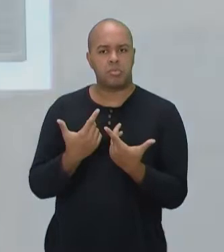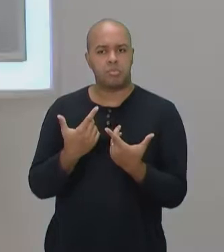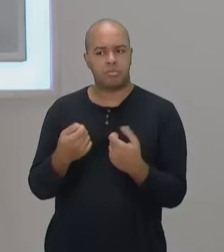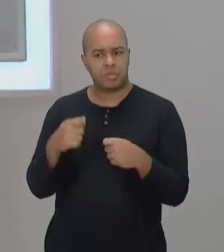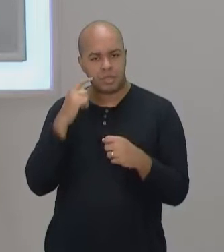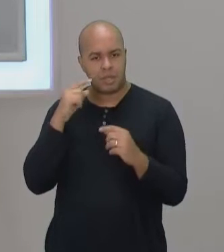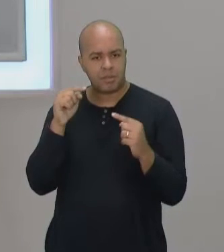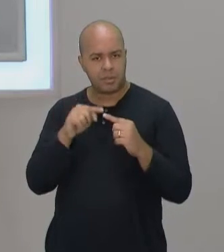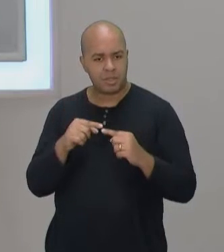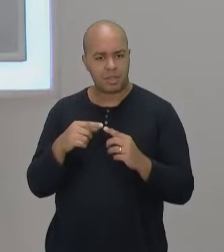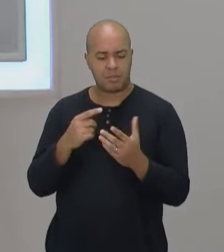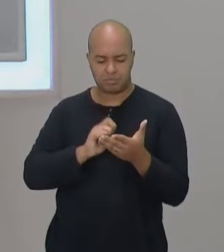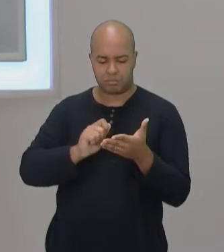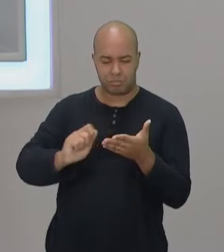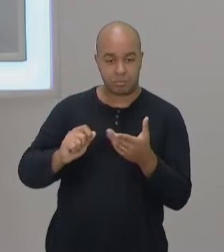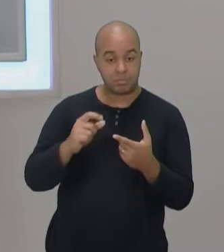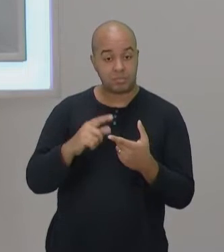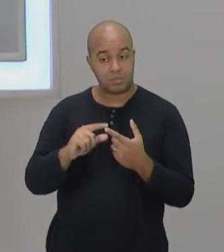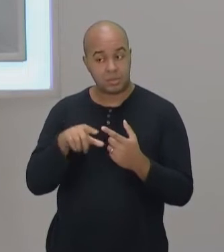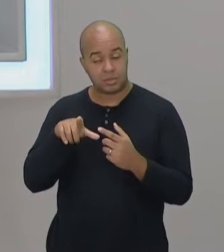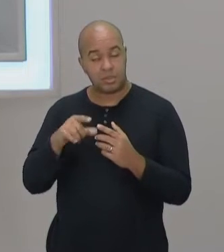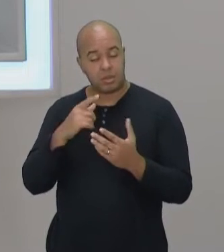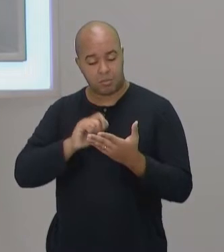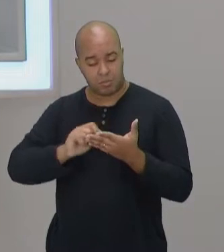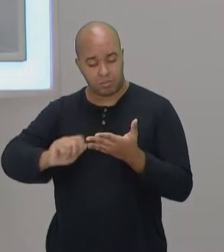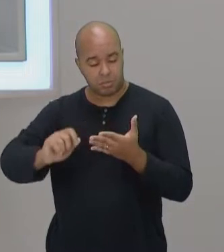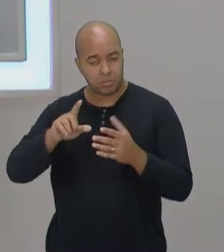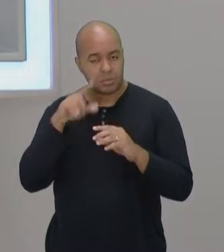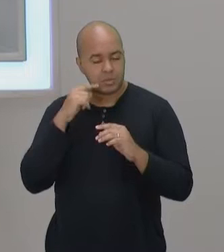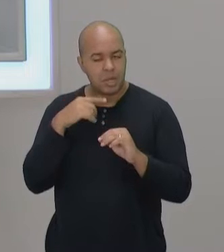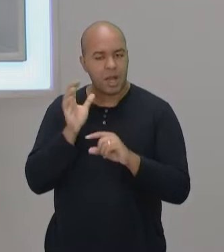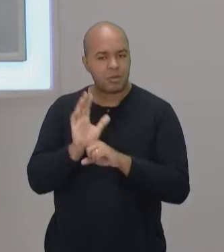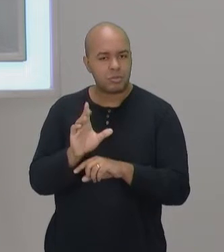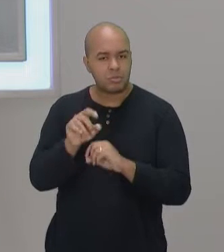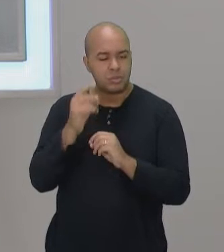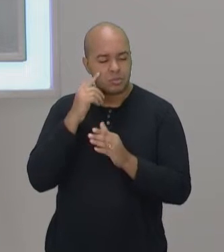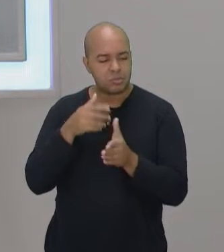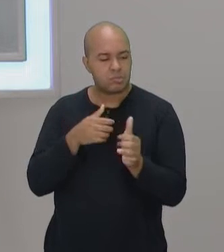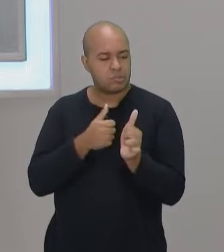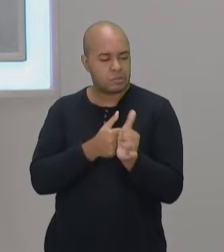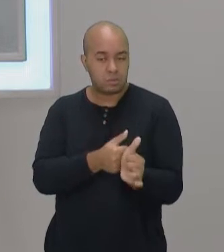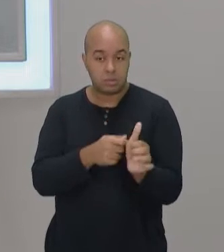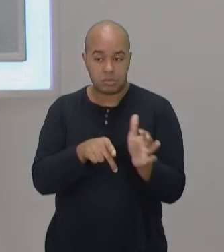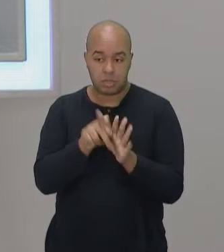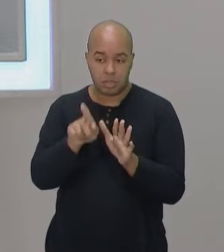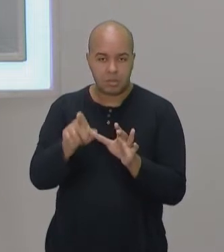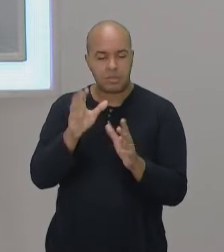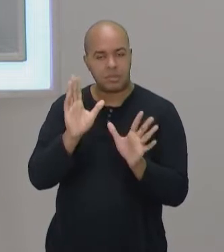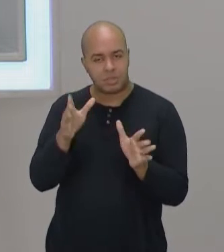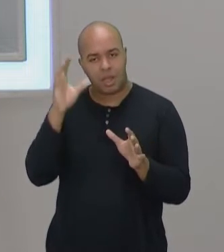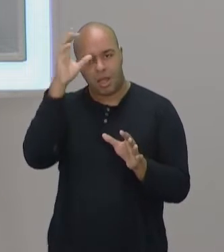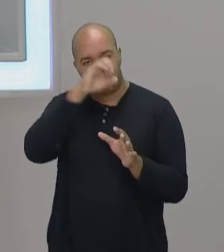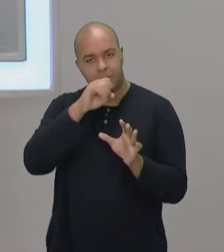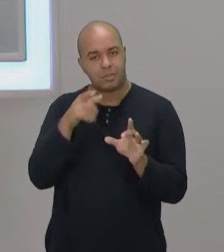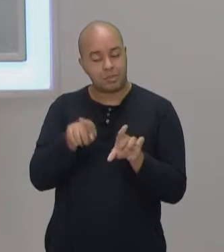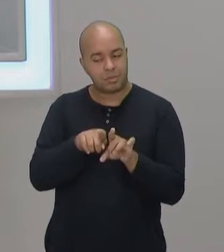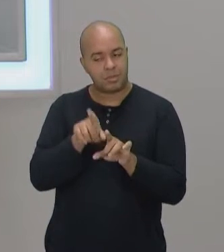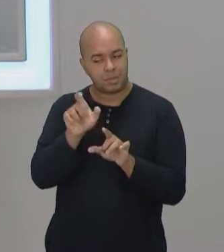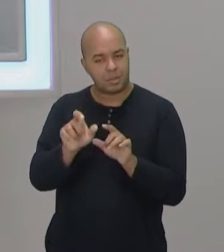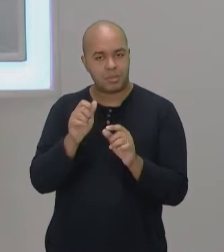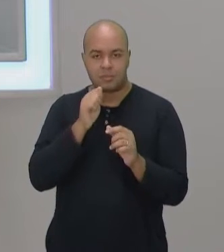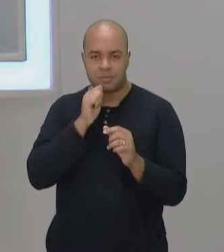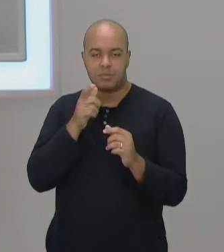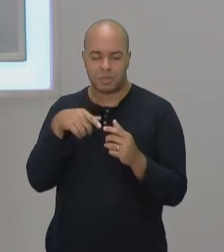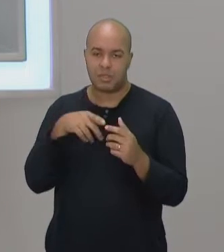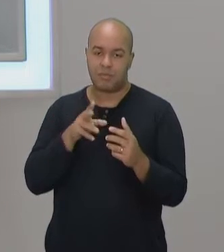que alimentar o meu diário de bordo? Porque o meu diário de bordo ele funciona como o meu guia para aquilo que eu já aprendi e para aquilo que eu ainda